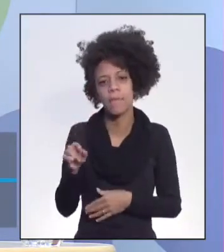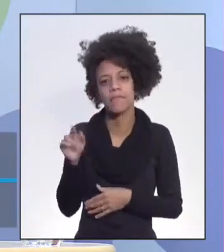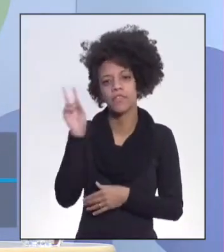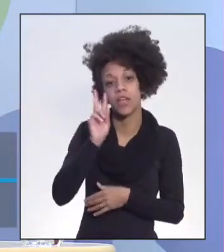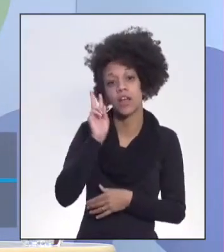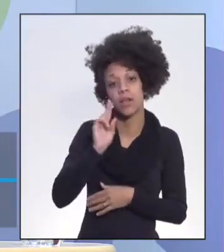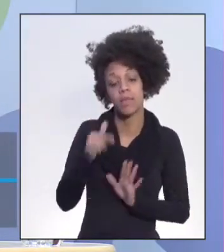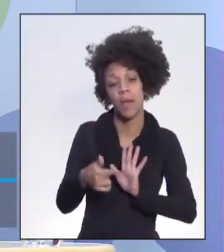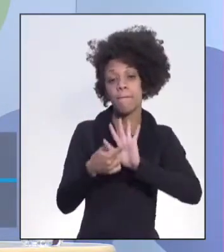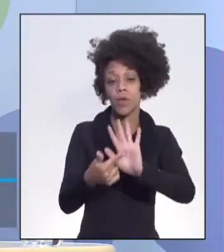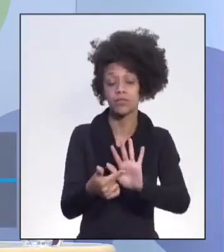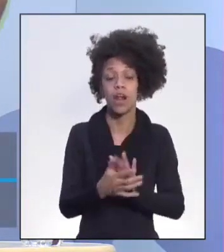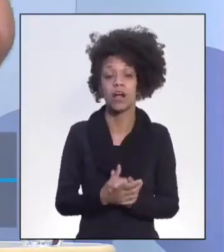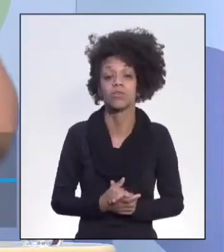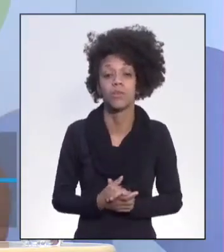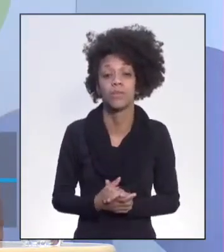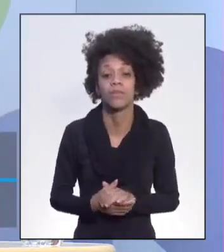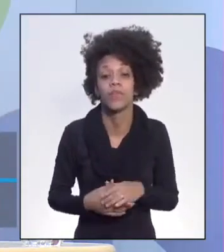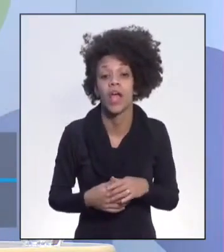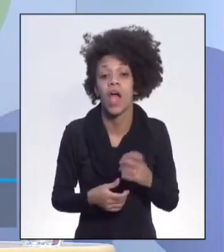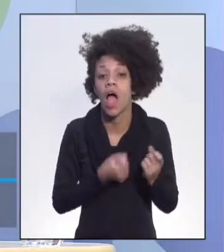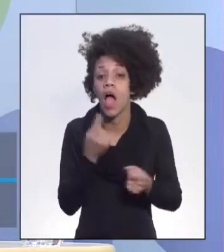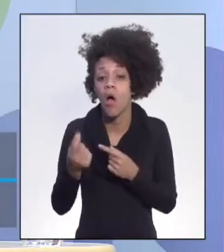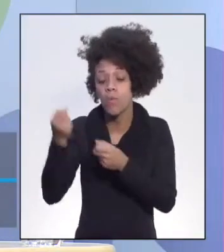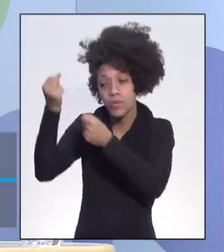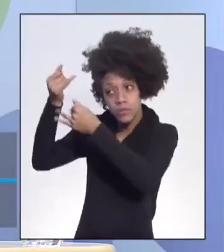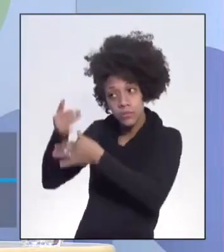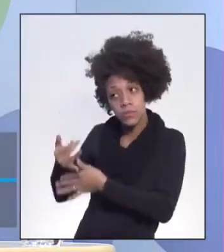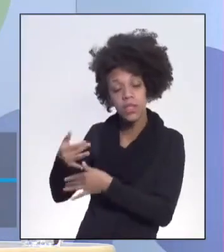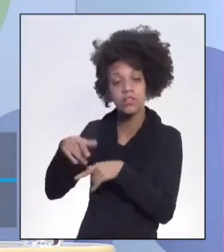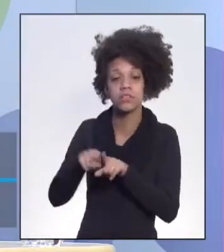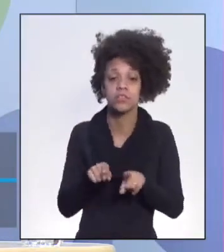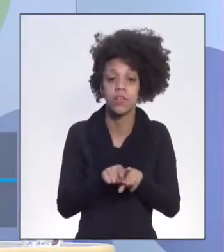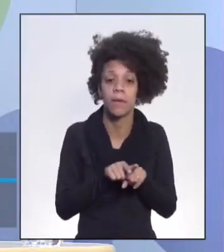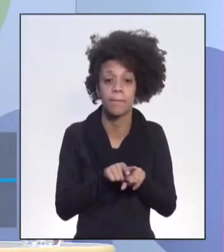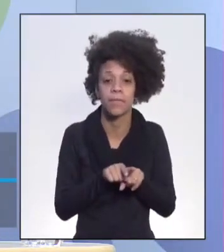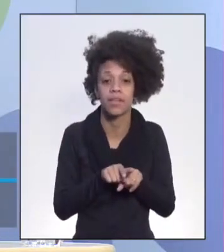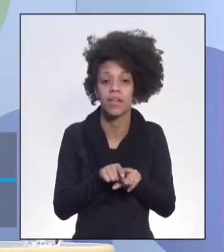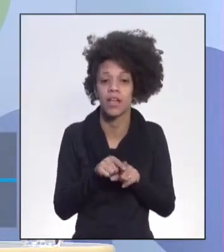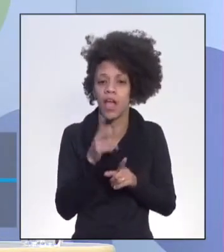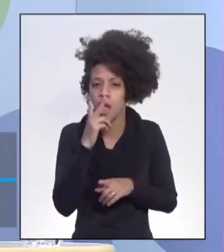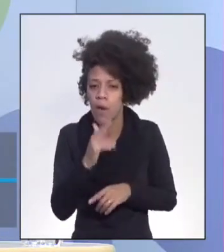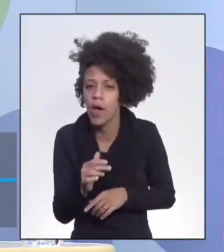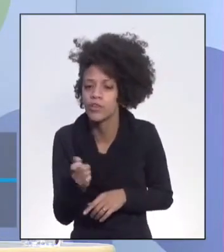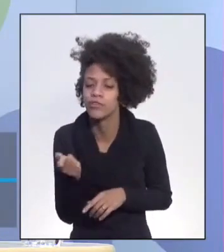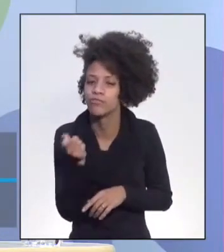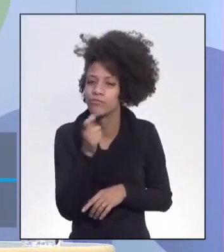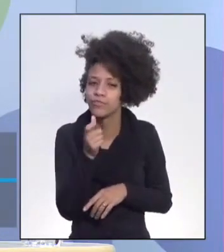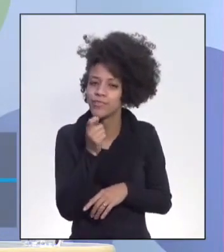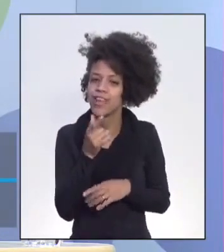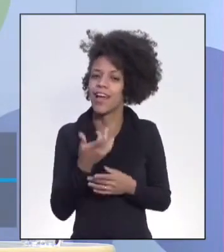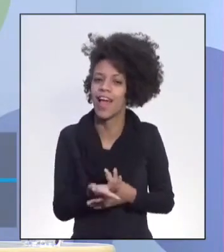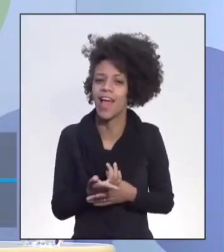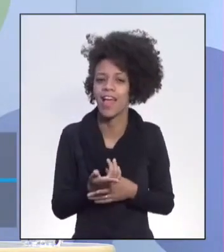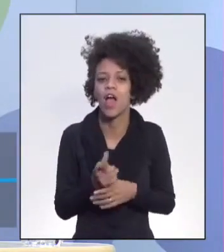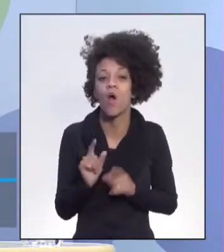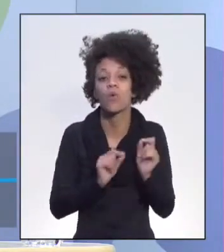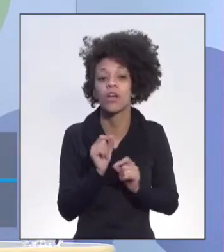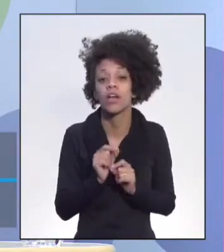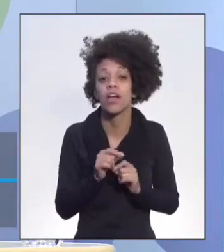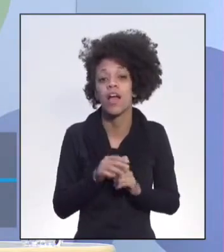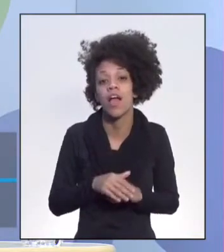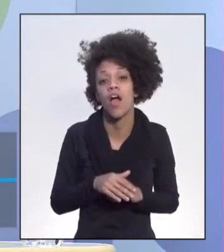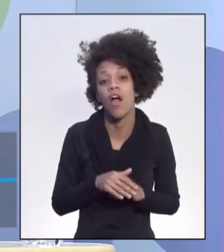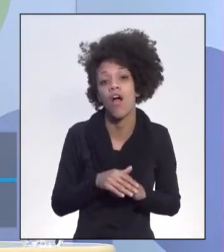lembrado e apontado aqui. E algumas coisas que vocês colocaram aqui que eu achei engraçado, eu acho que vale a pena colocar, é que vocês falaram: